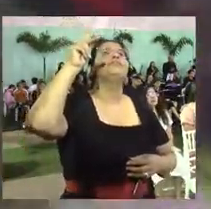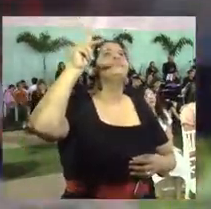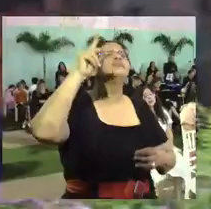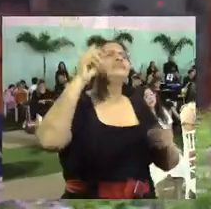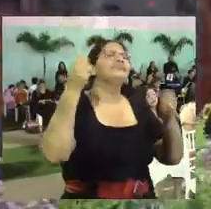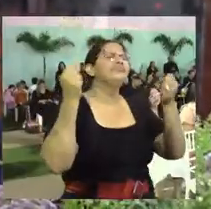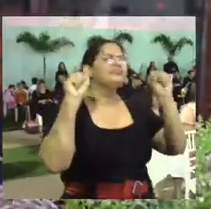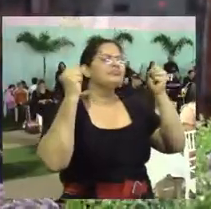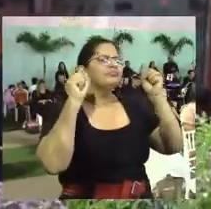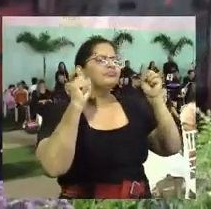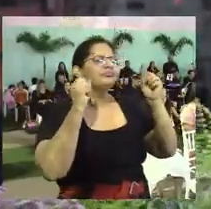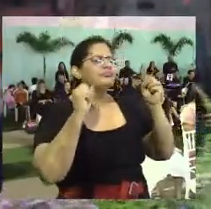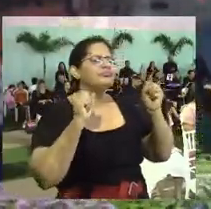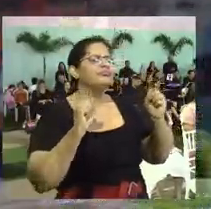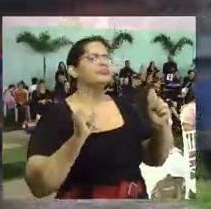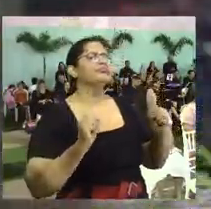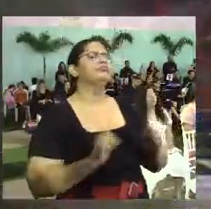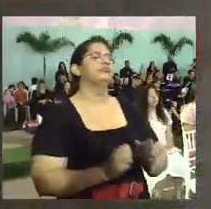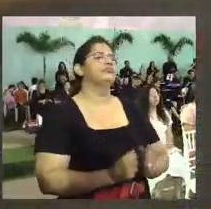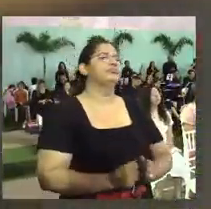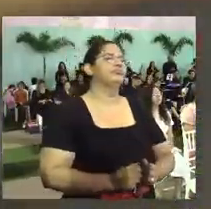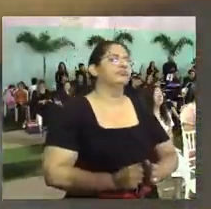te adoramos